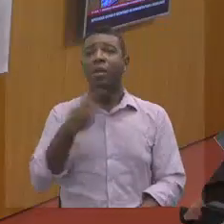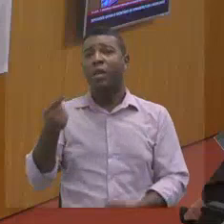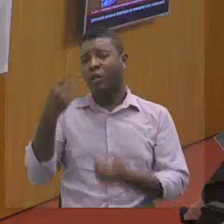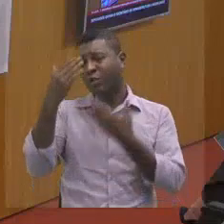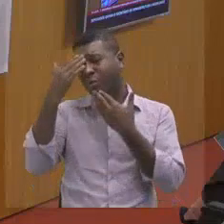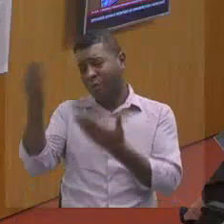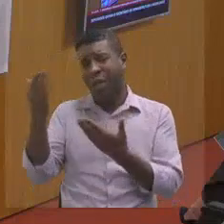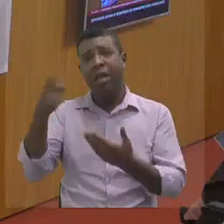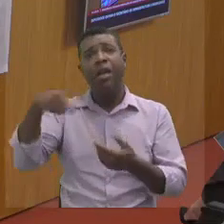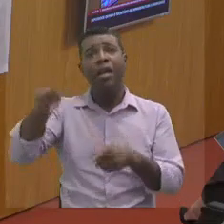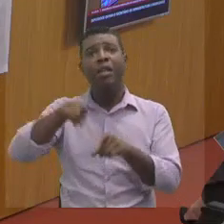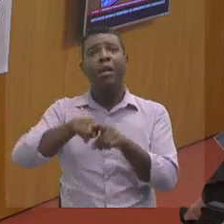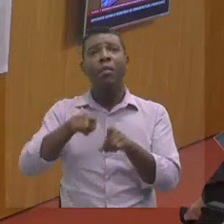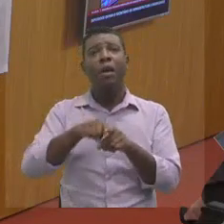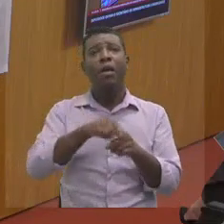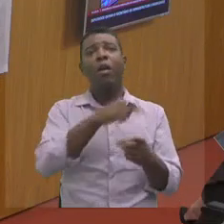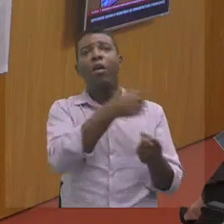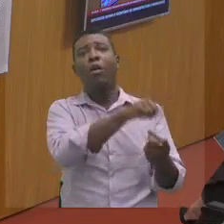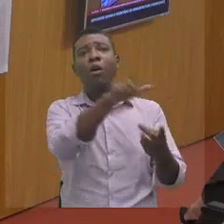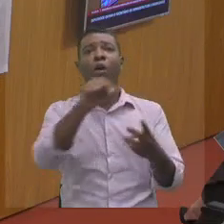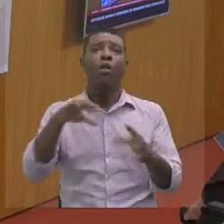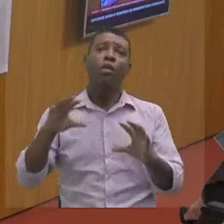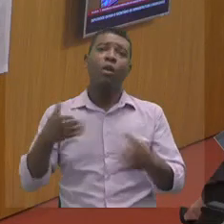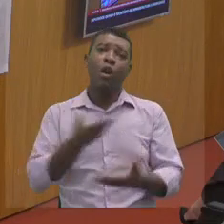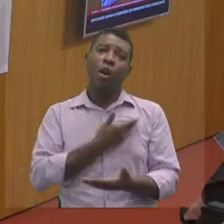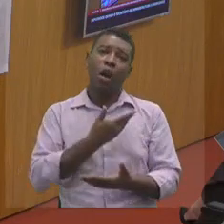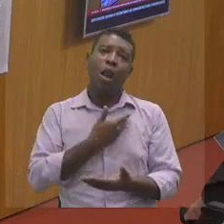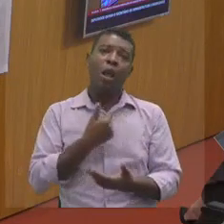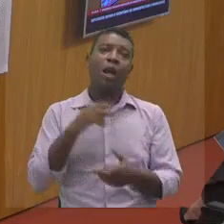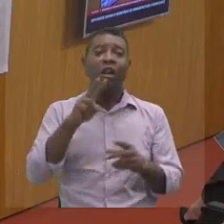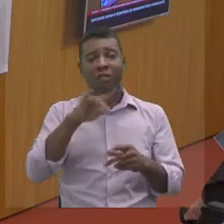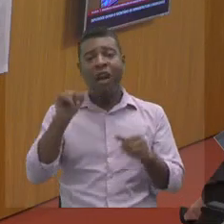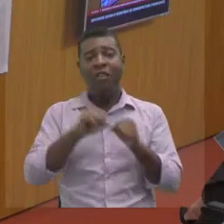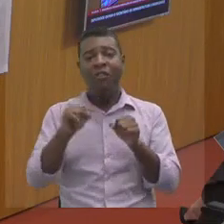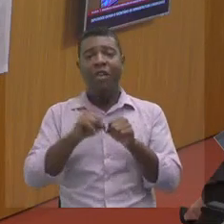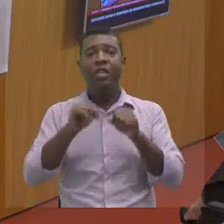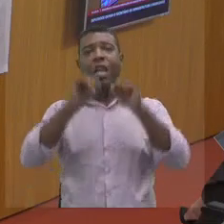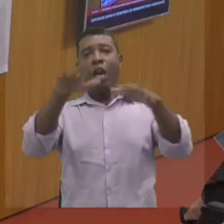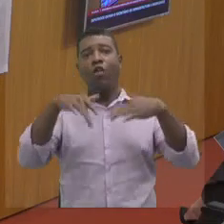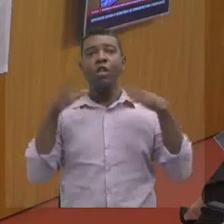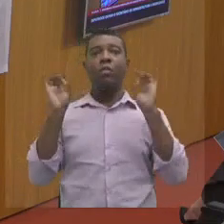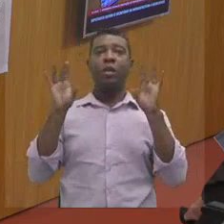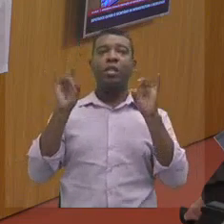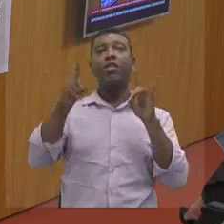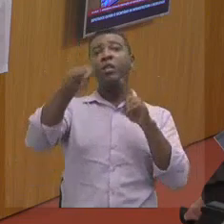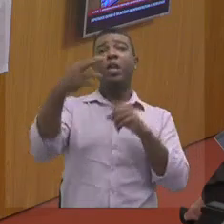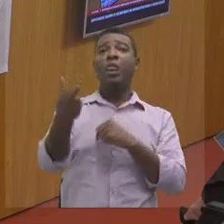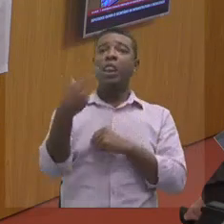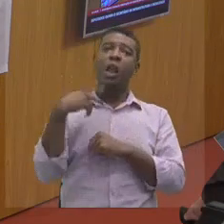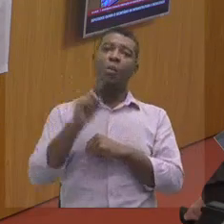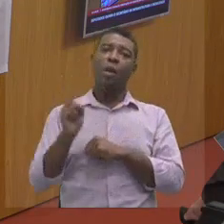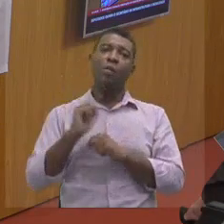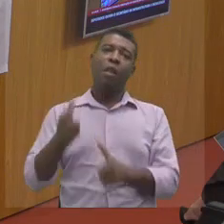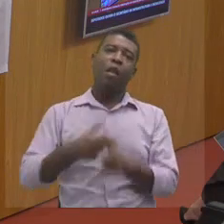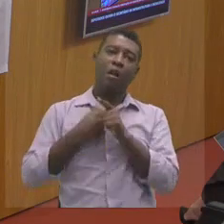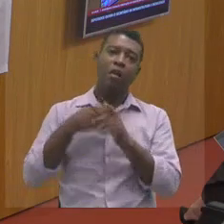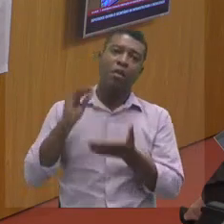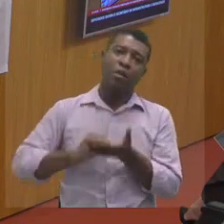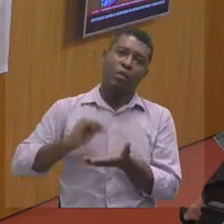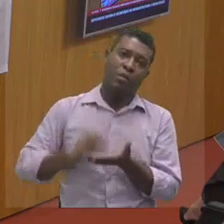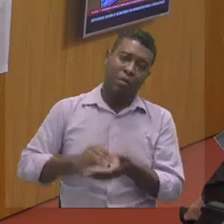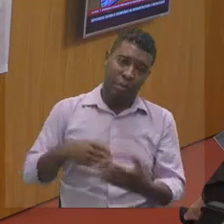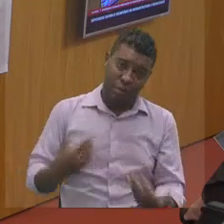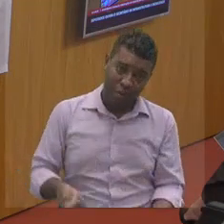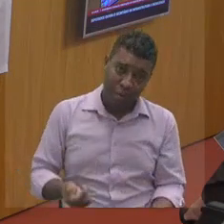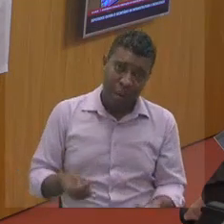dos demais colegas Então nós vamos fazer uma audiência secretário específica porque se eu não me respondeu do DF né e a o debate